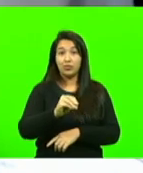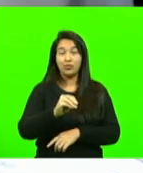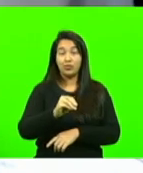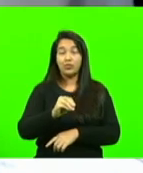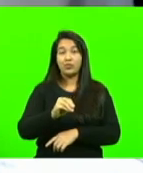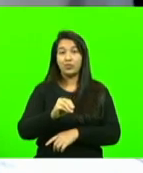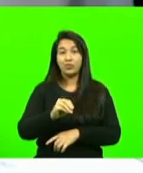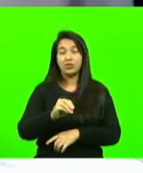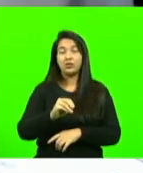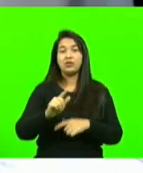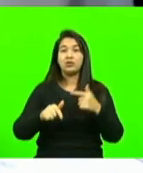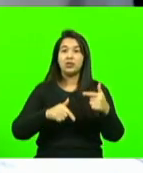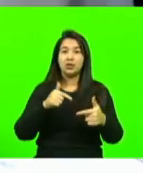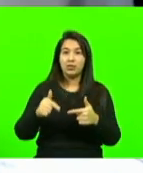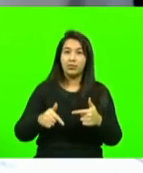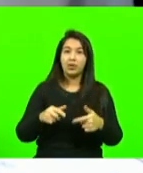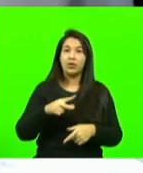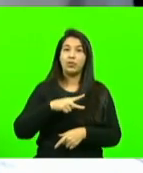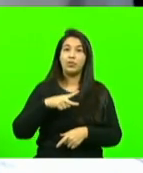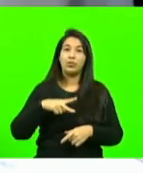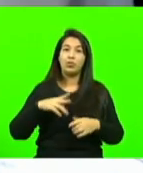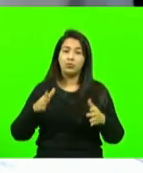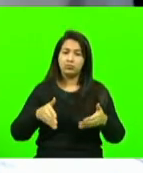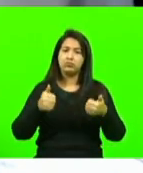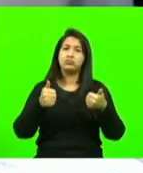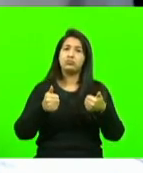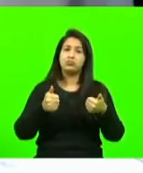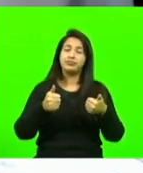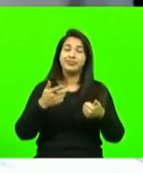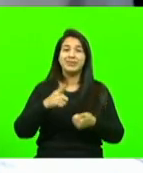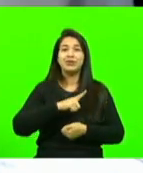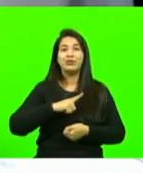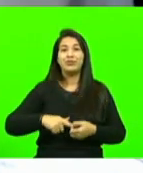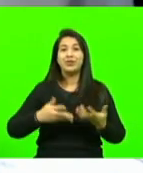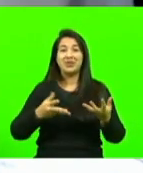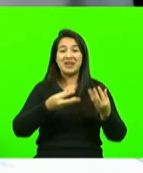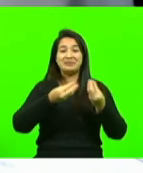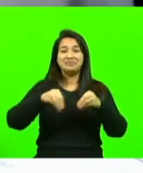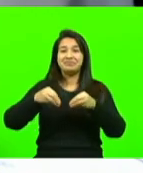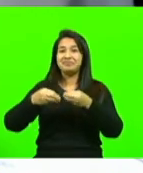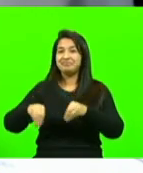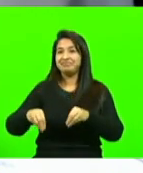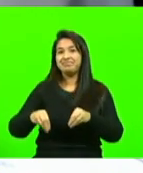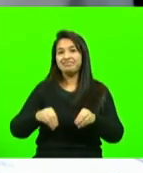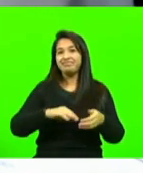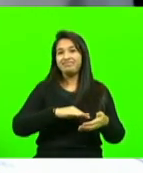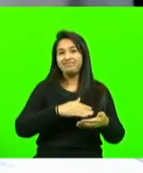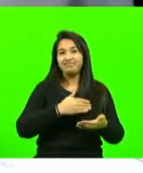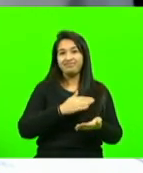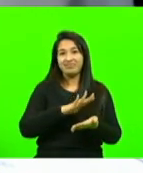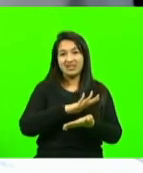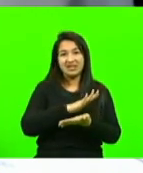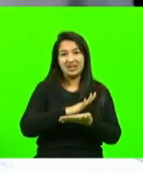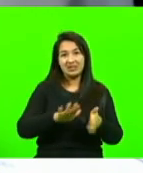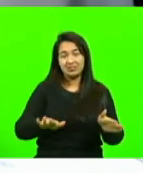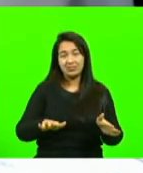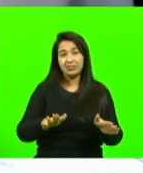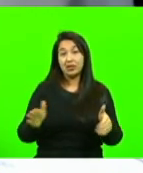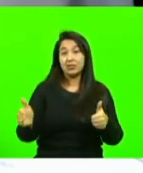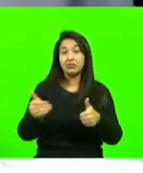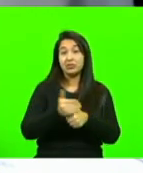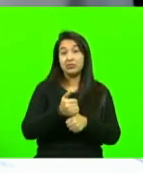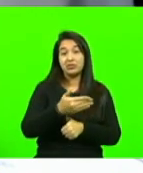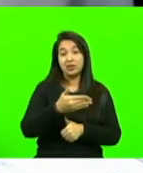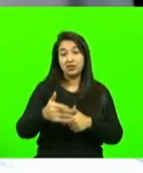serviço público gratuito com qualidade e os governos Querem Acabar justamente com isso para que posso substituir é esse